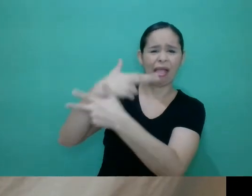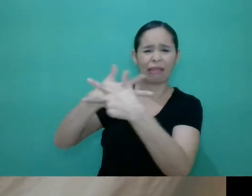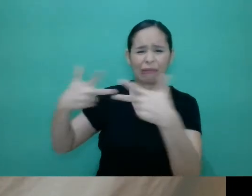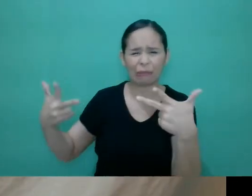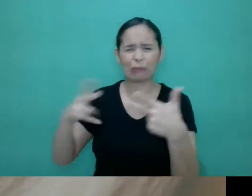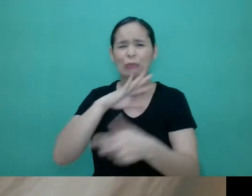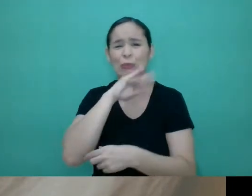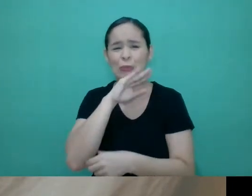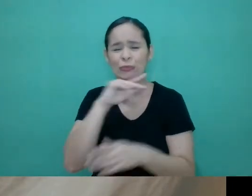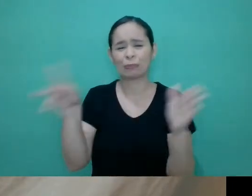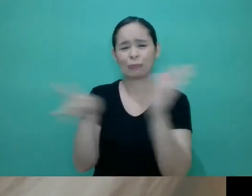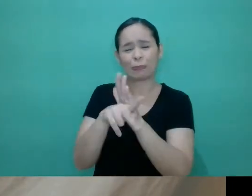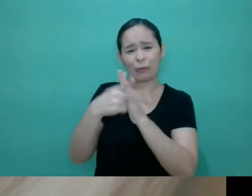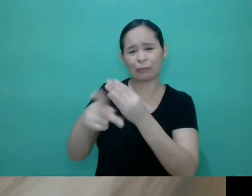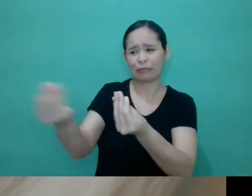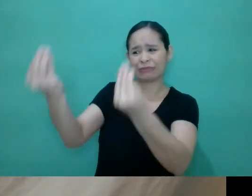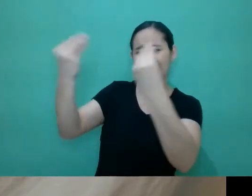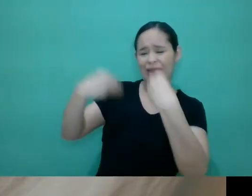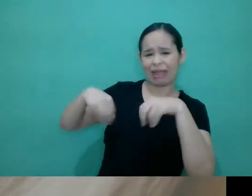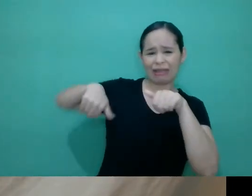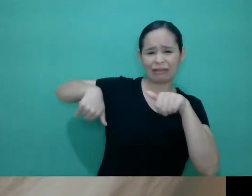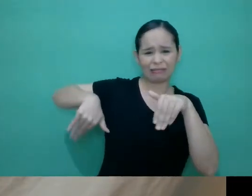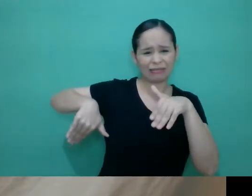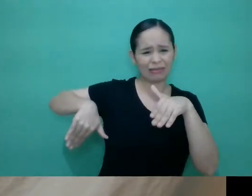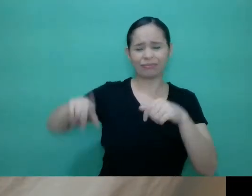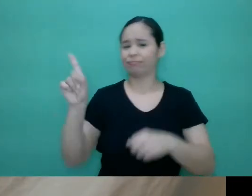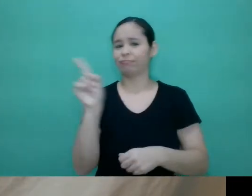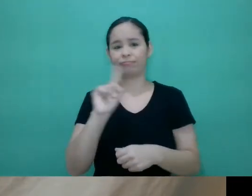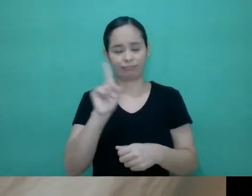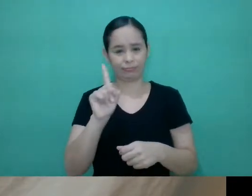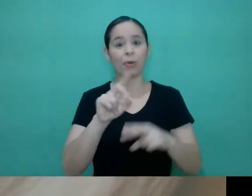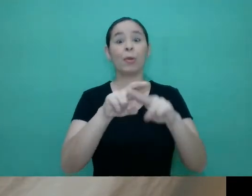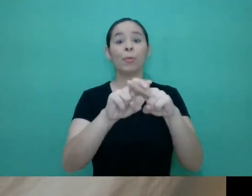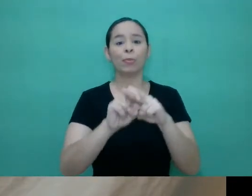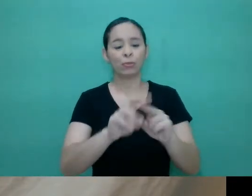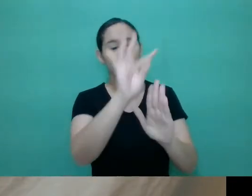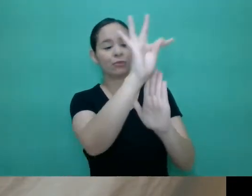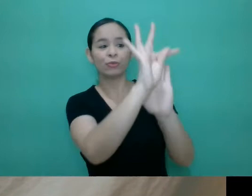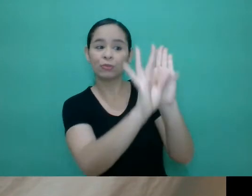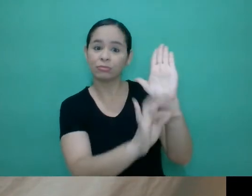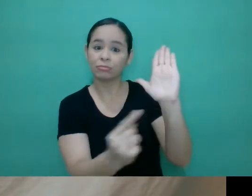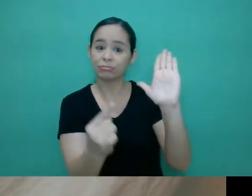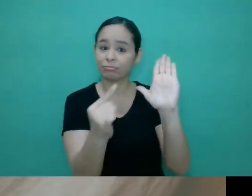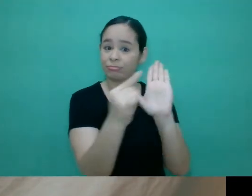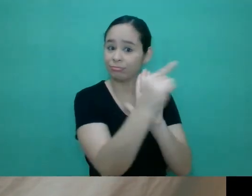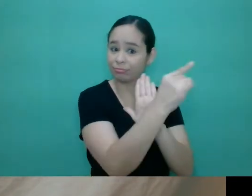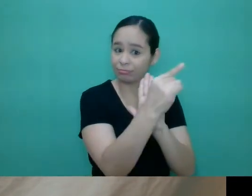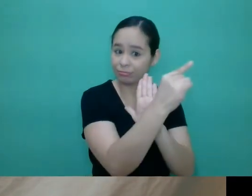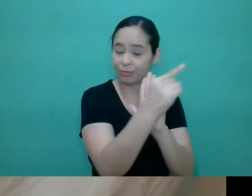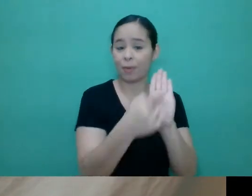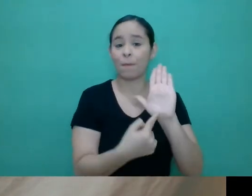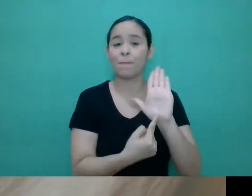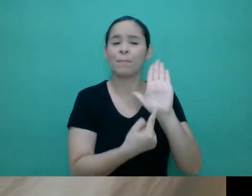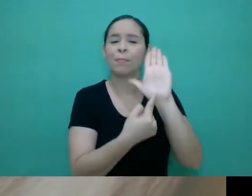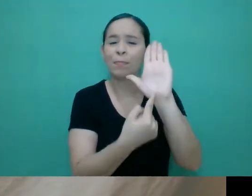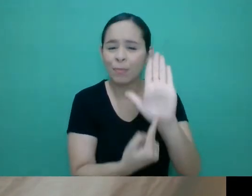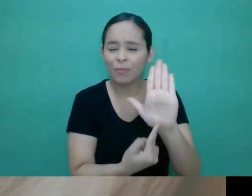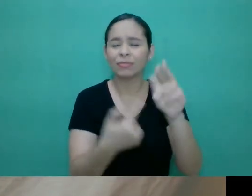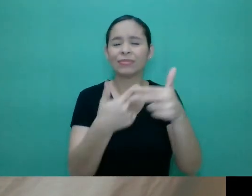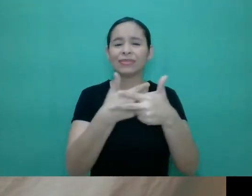esse documento, né, não documento, mas ensaio, né, misturado aí com questões criminais e